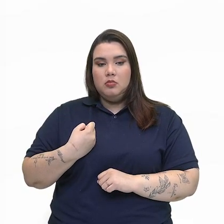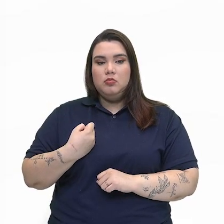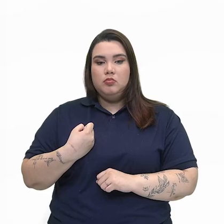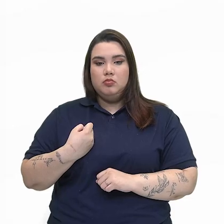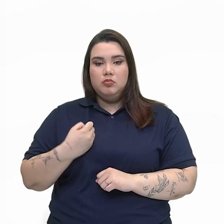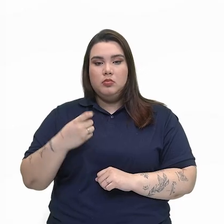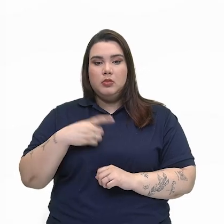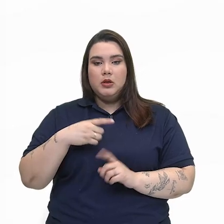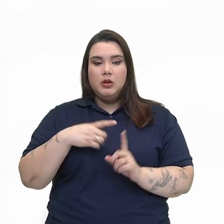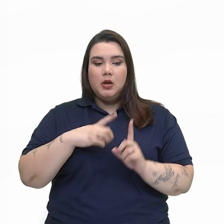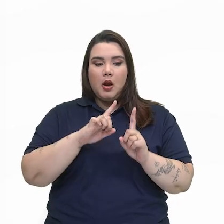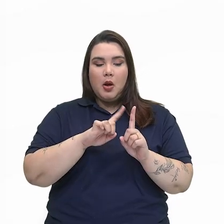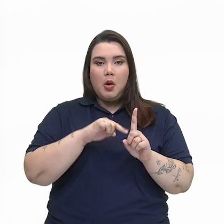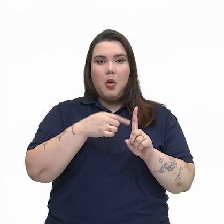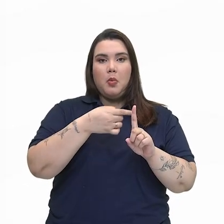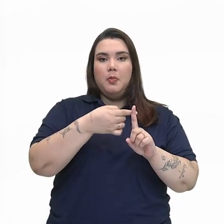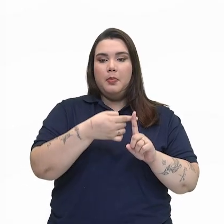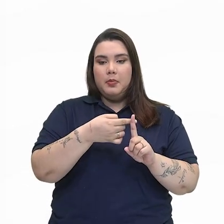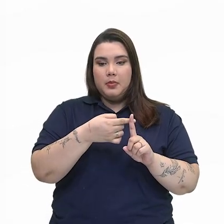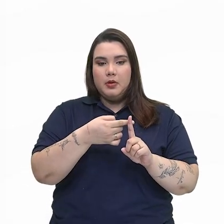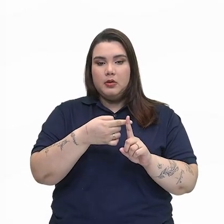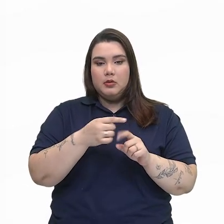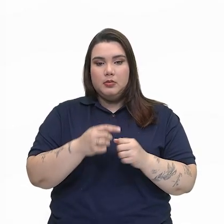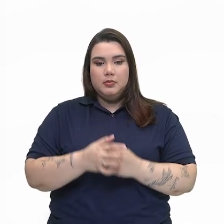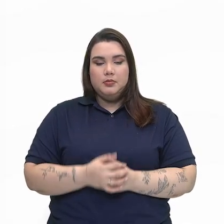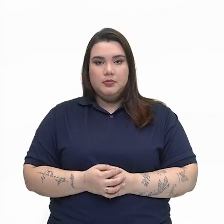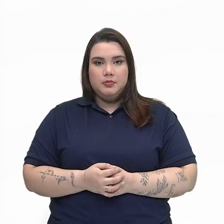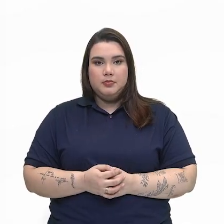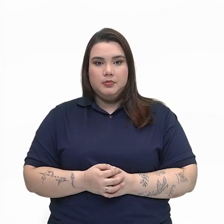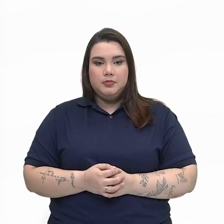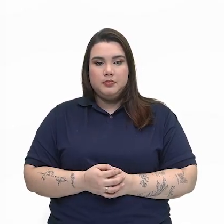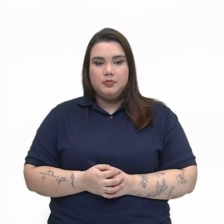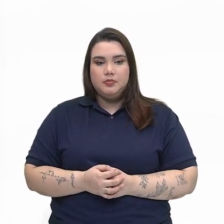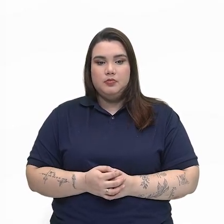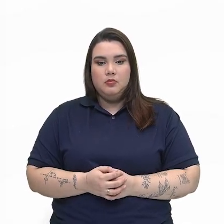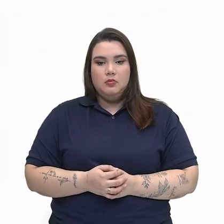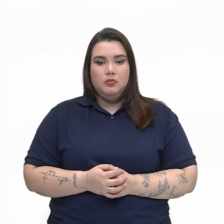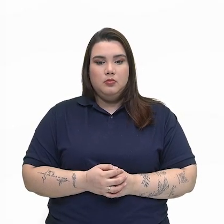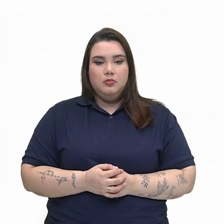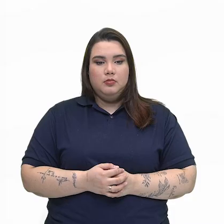é acrescido uma unidade.